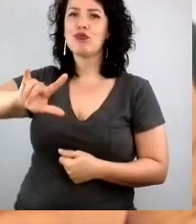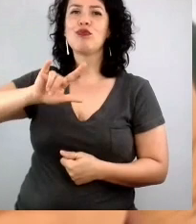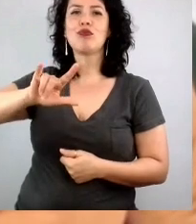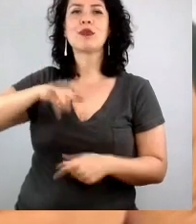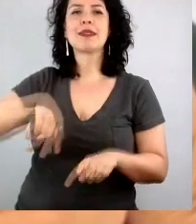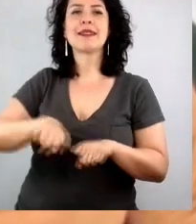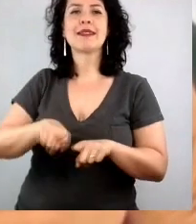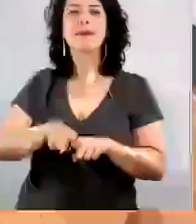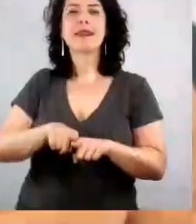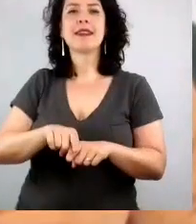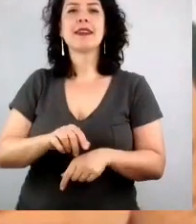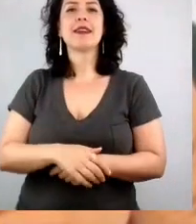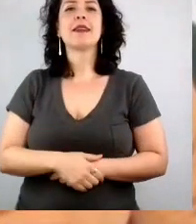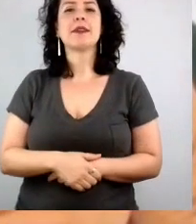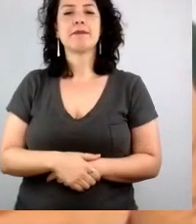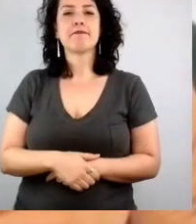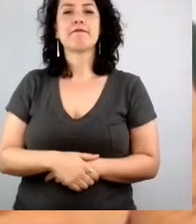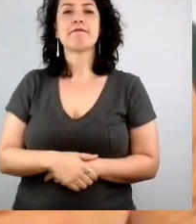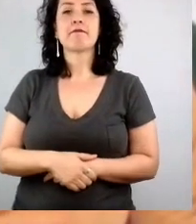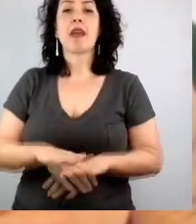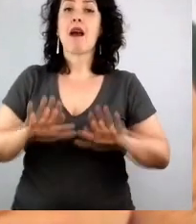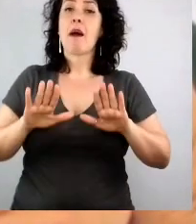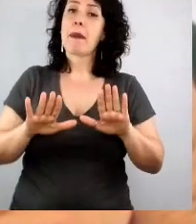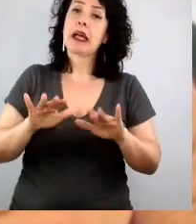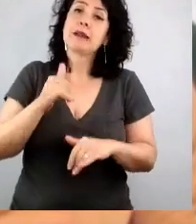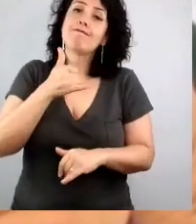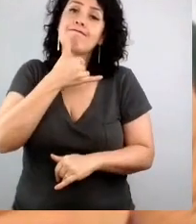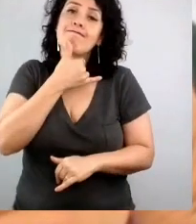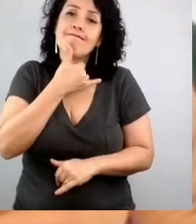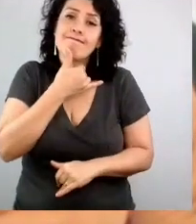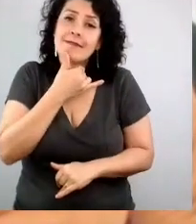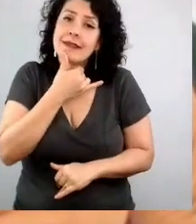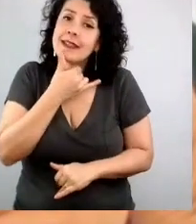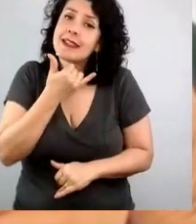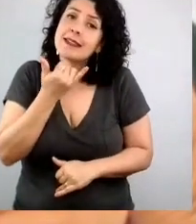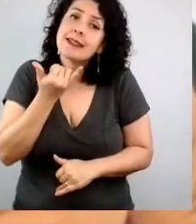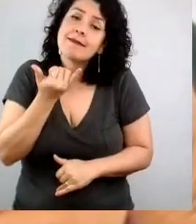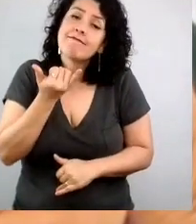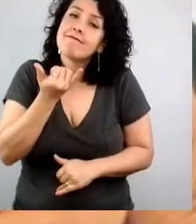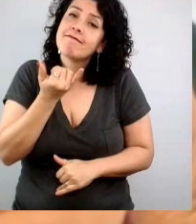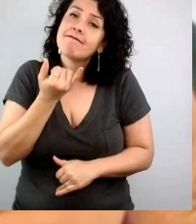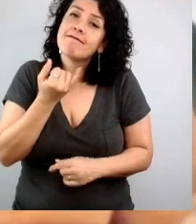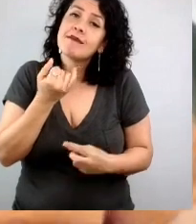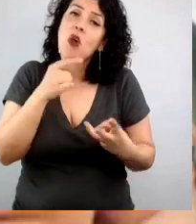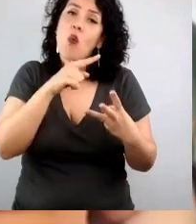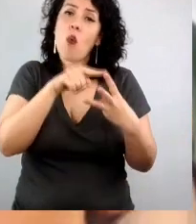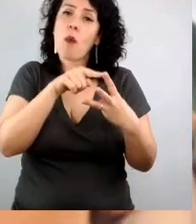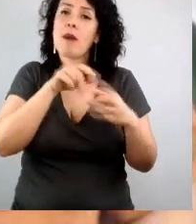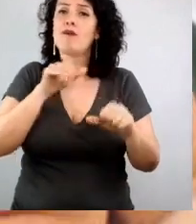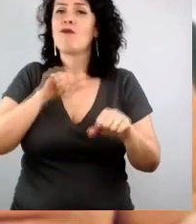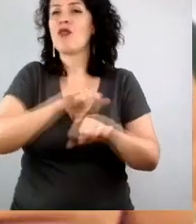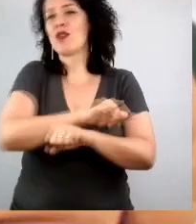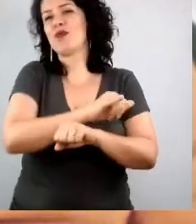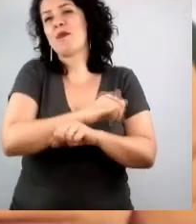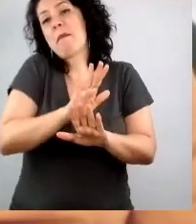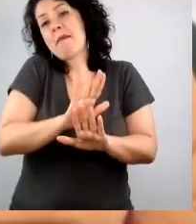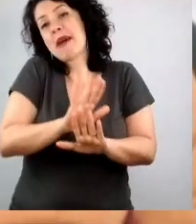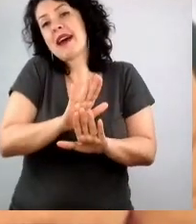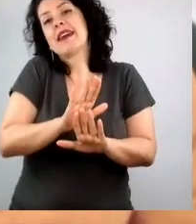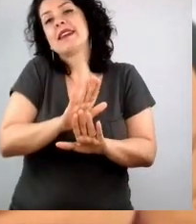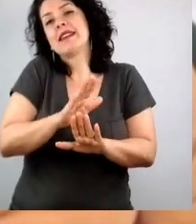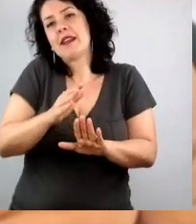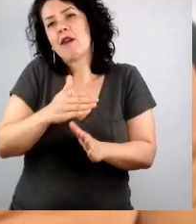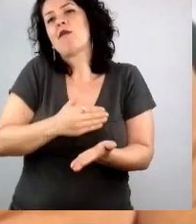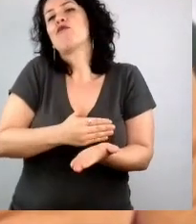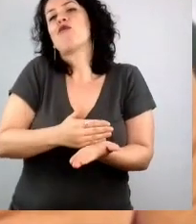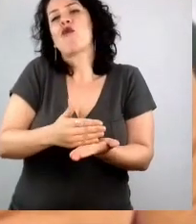Mas, infelizmente, uma das convidadas não pôde estar com a gente, se juntar, mas o painel vai continuar ainda muito